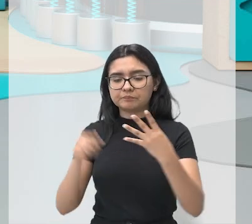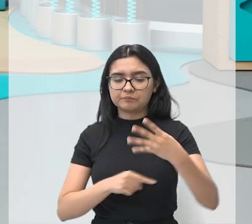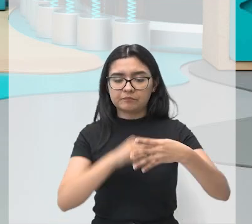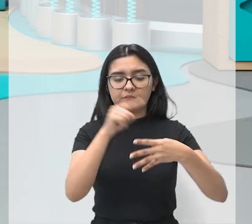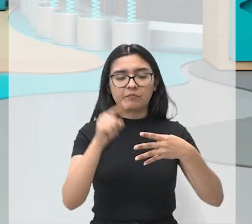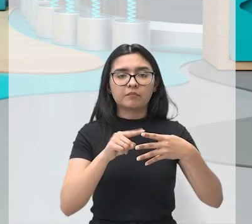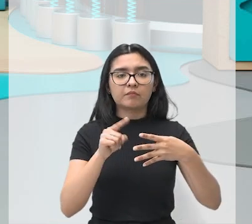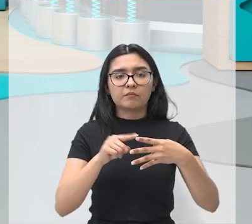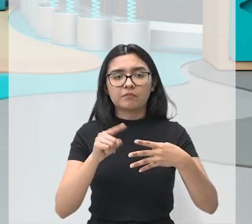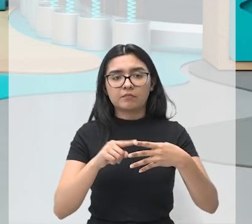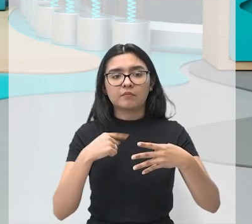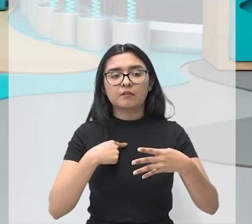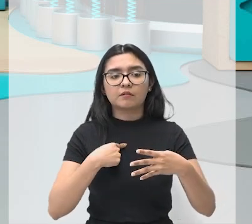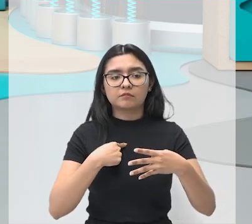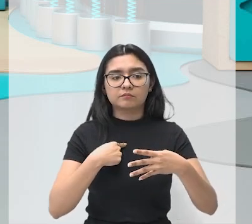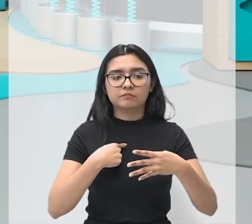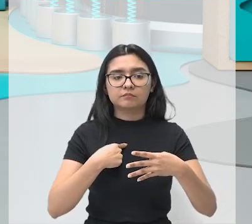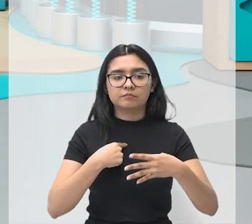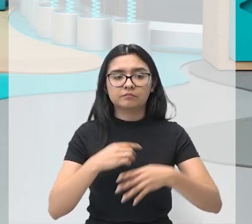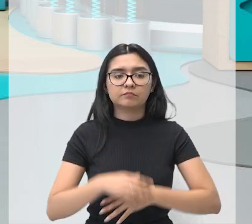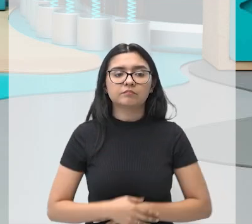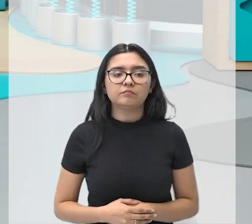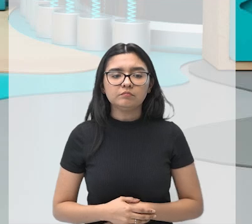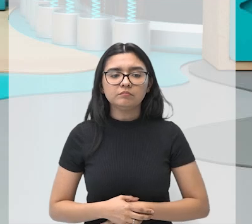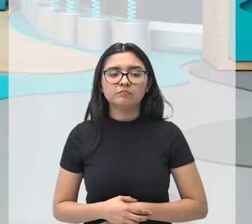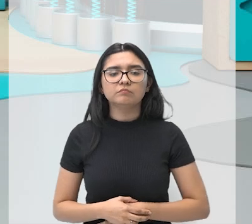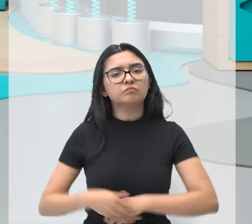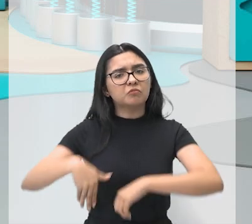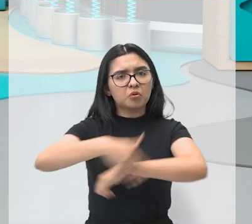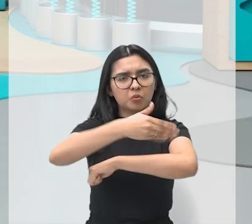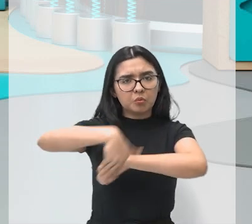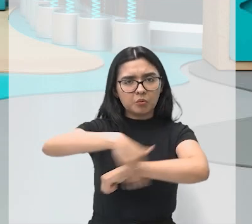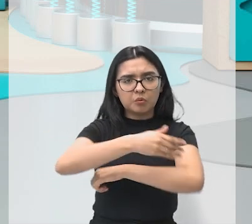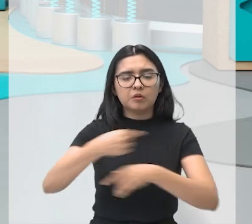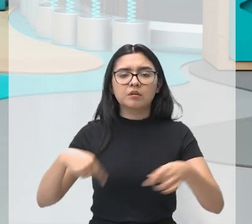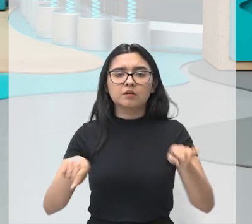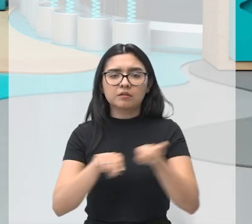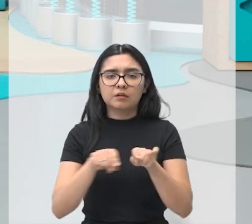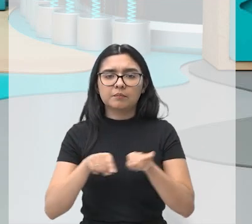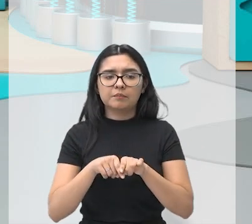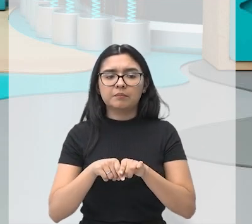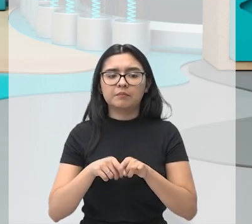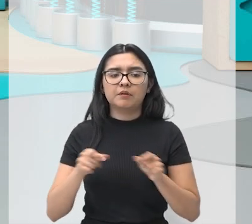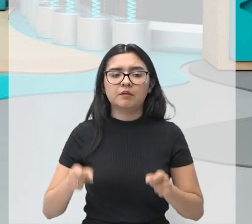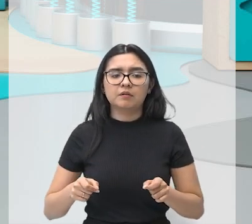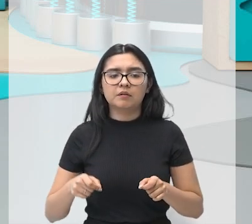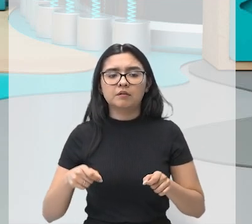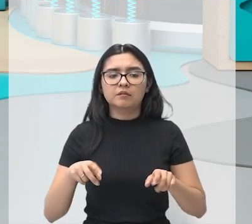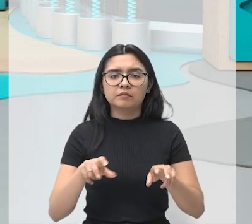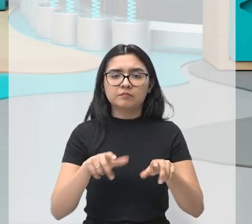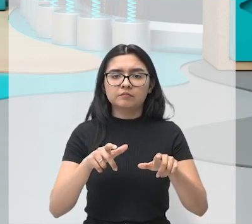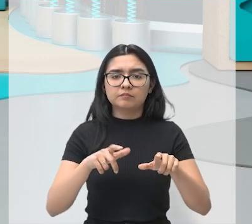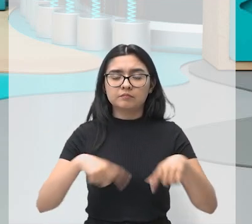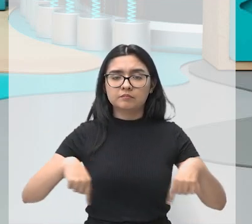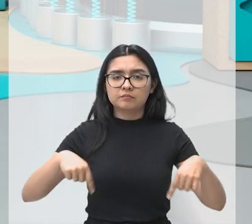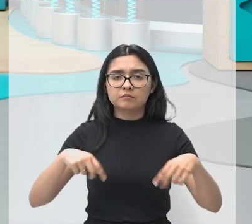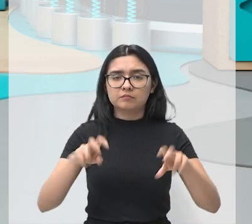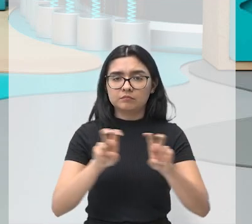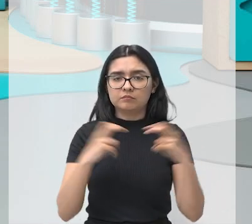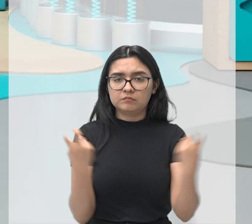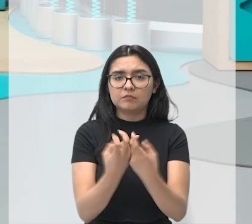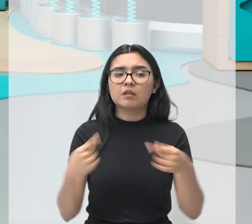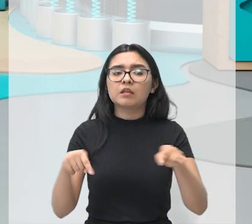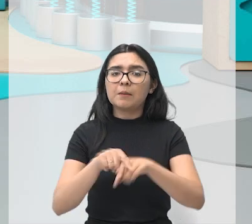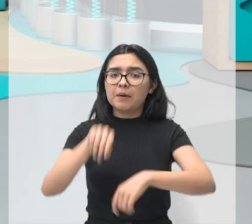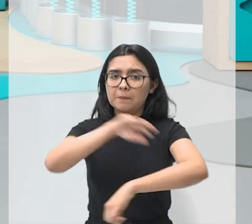sendo estas as provas de estradas, as provas em pista, as provas em montanha ou de